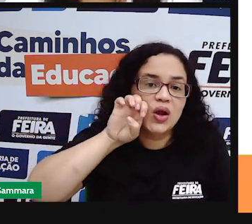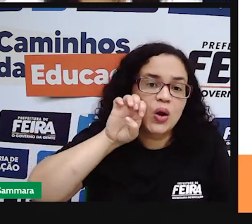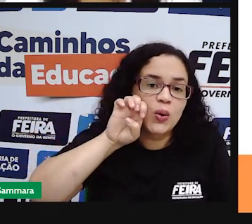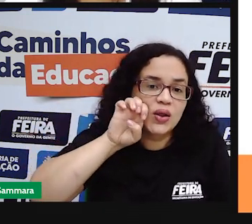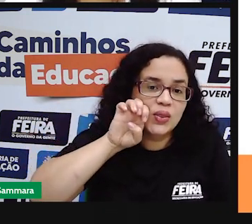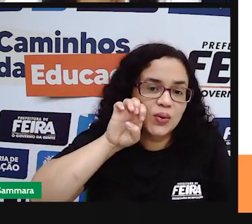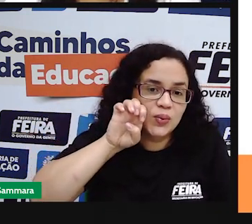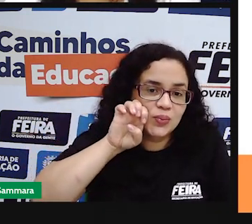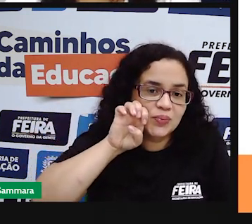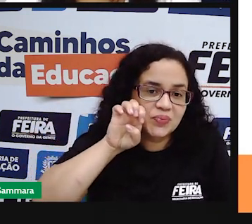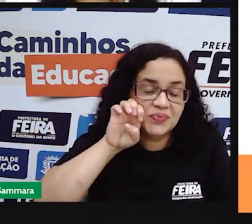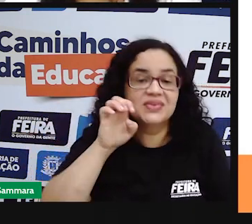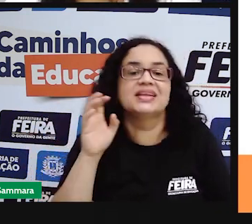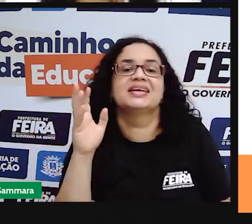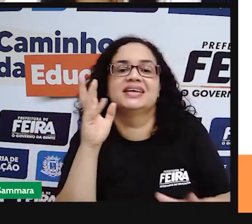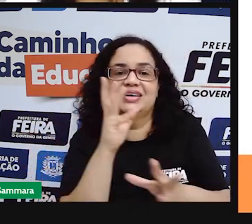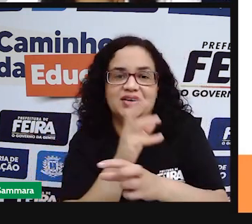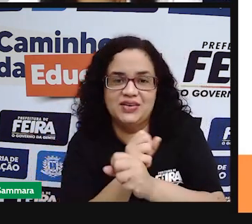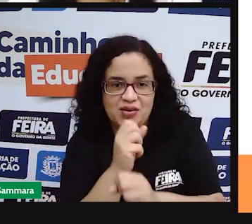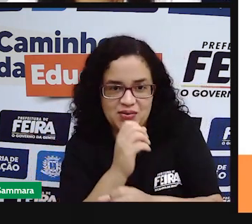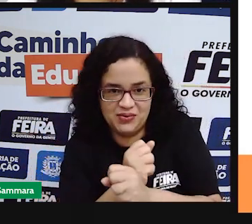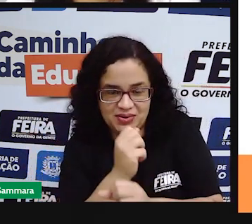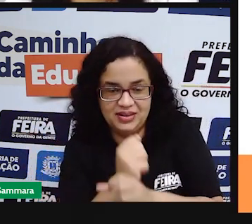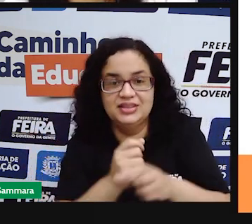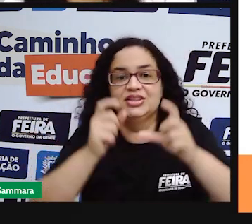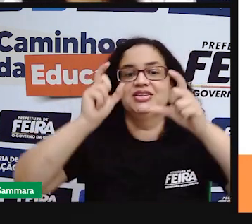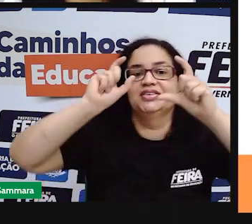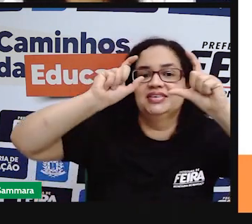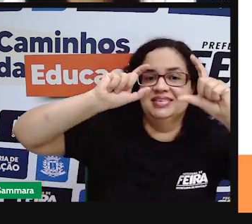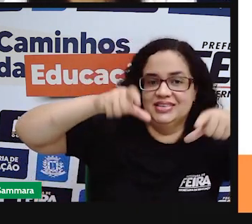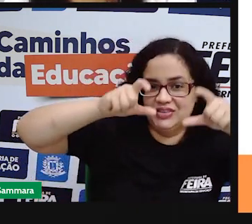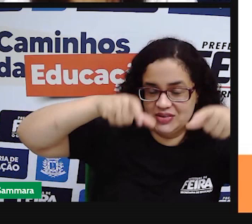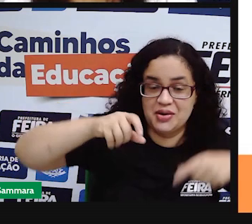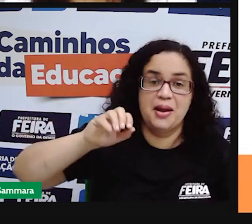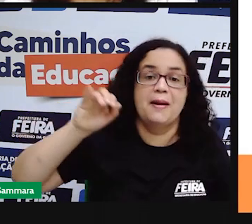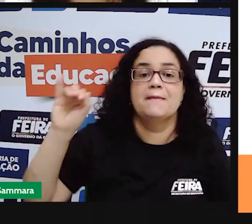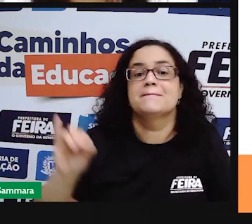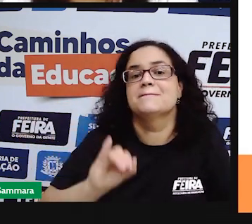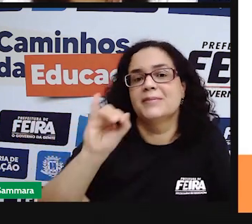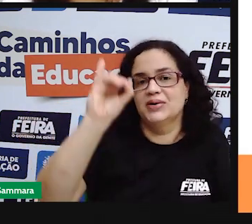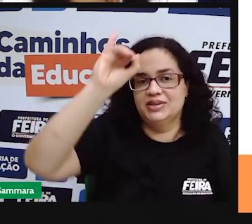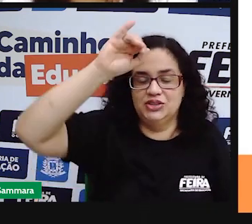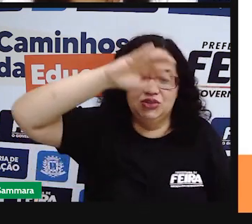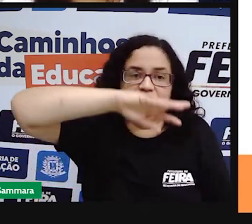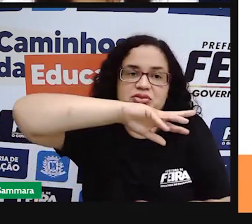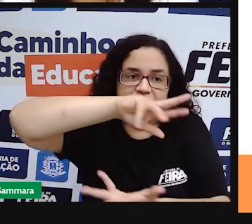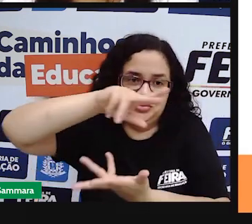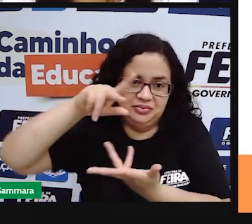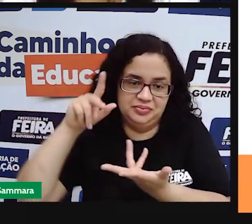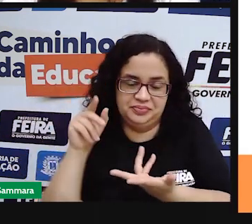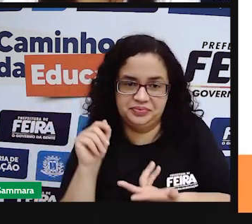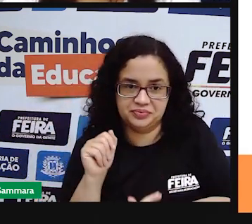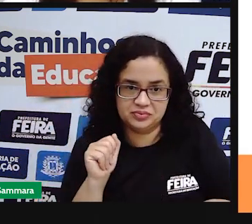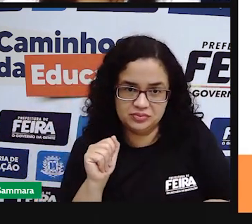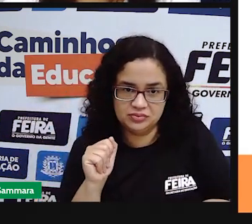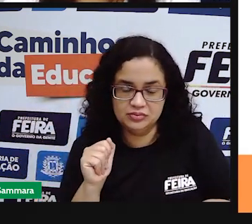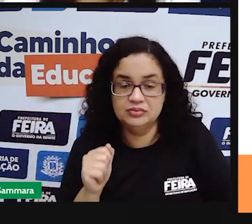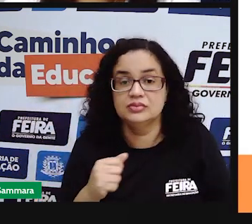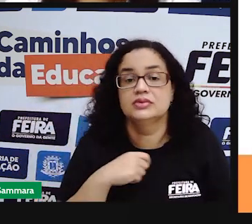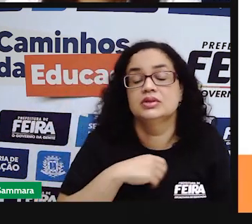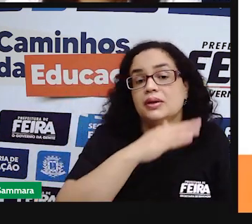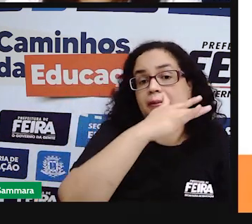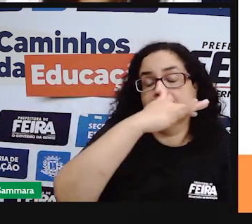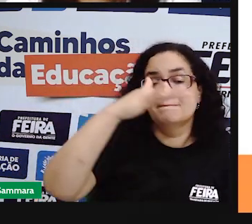são calculados aí localizações importantes no nosso planeta. E aí, através dessas linhas